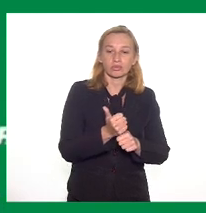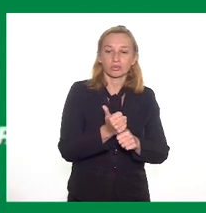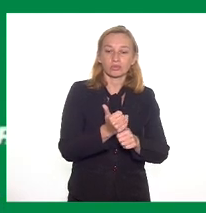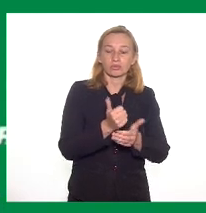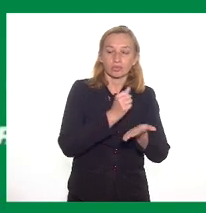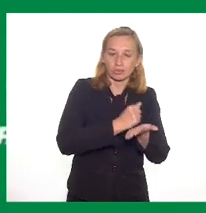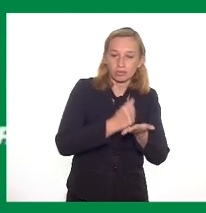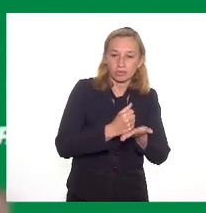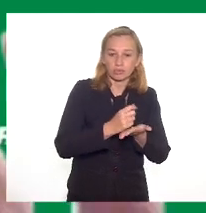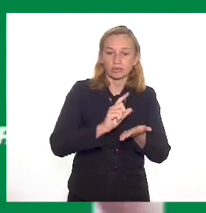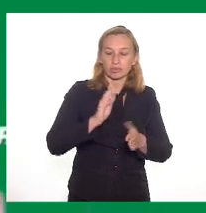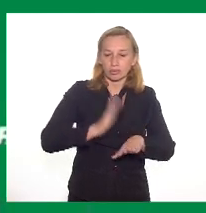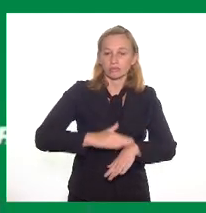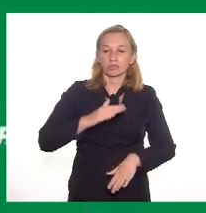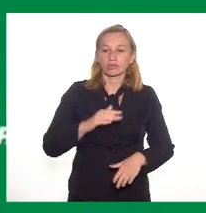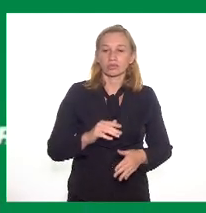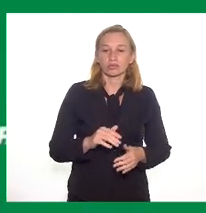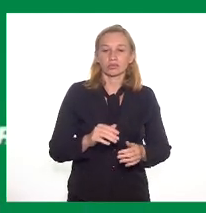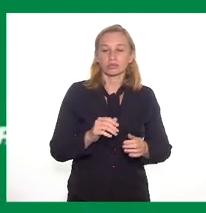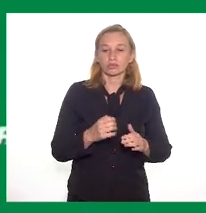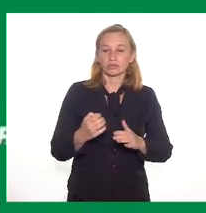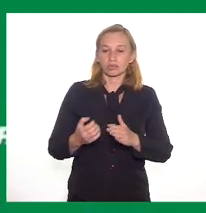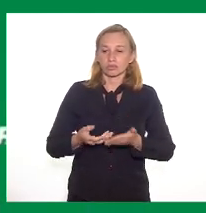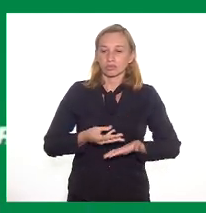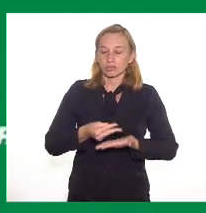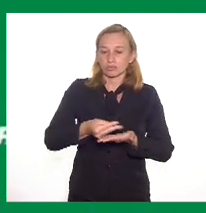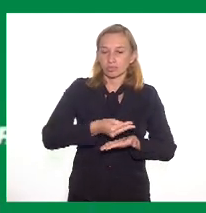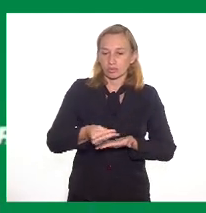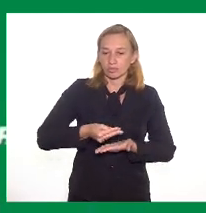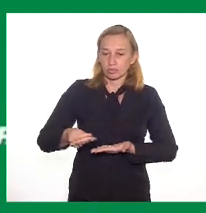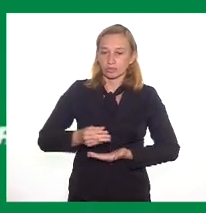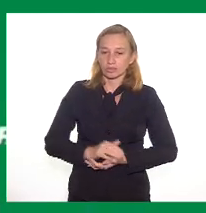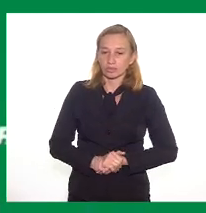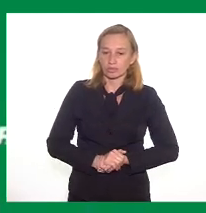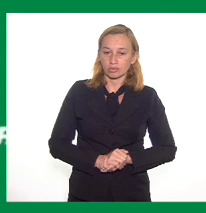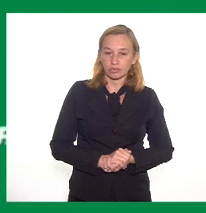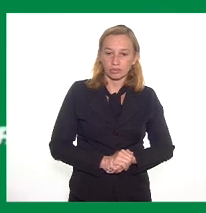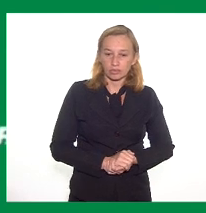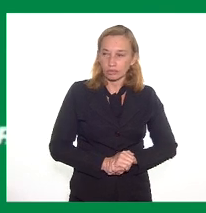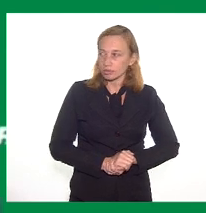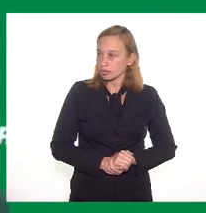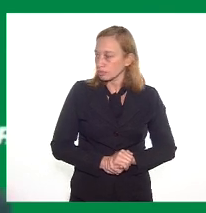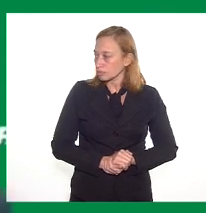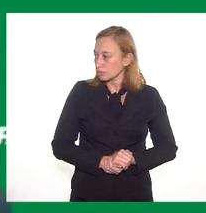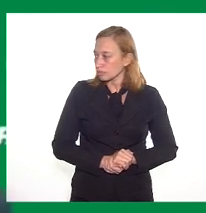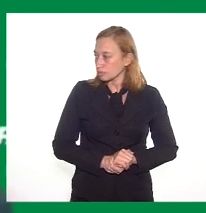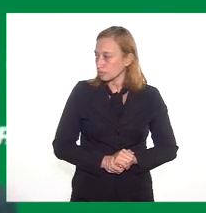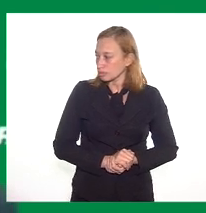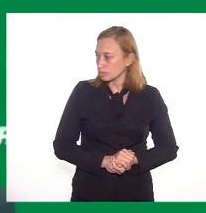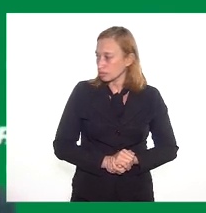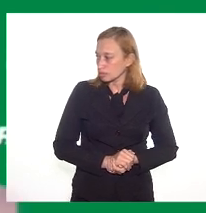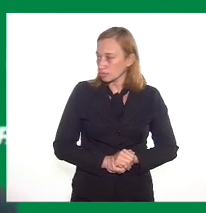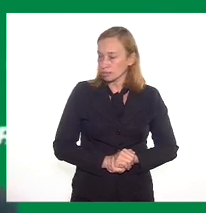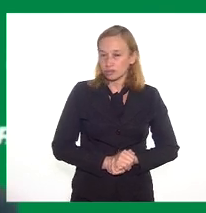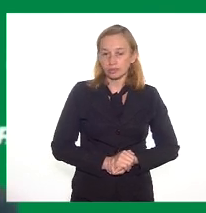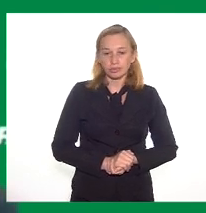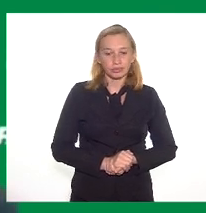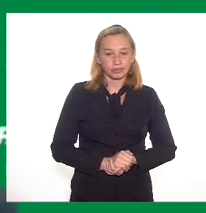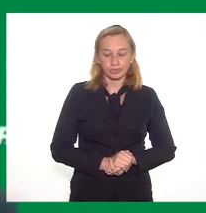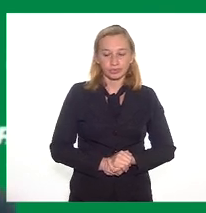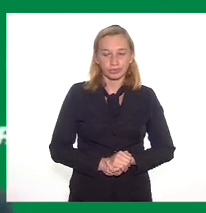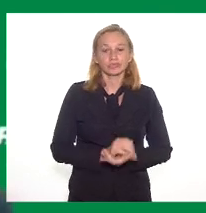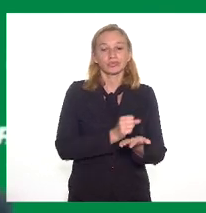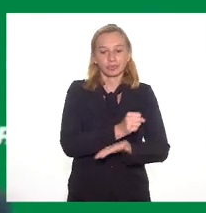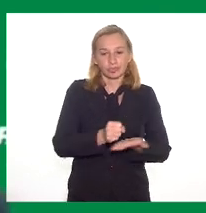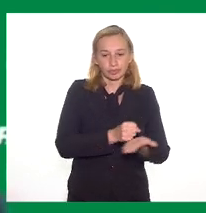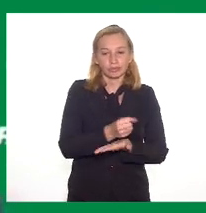aos fornecedores. Então, vamos ter a explicação na fala do Dan. Então,